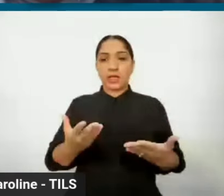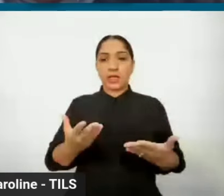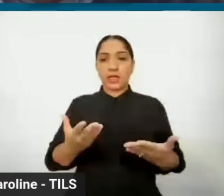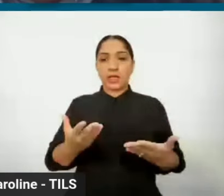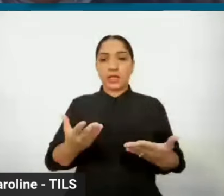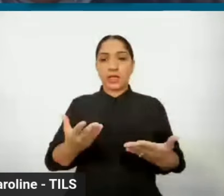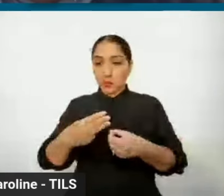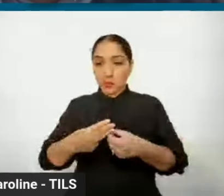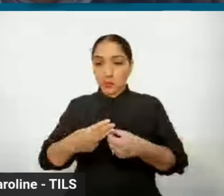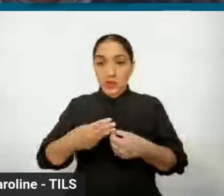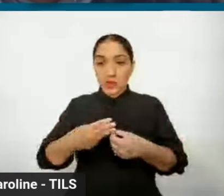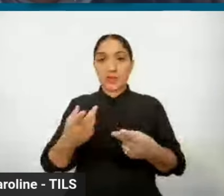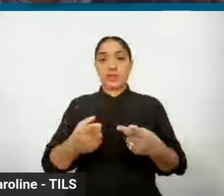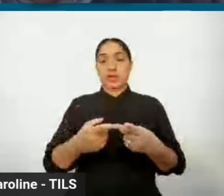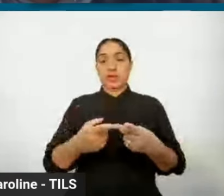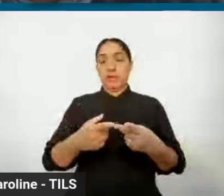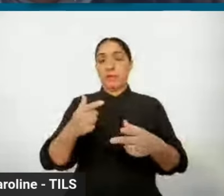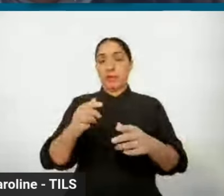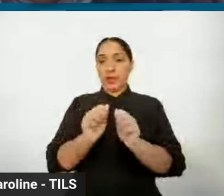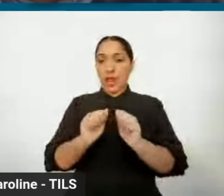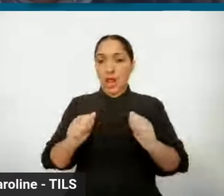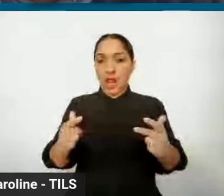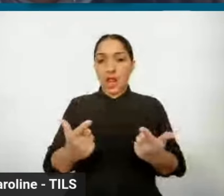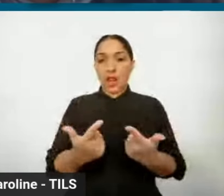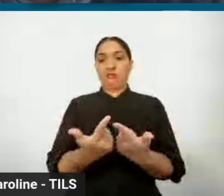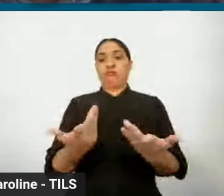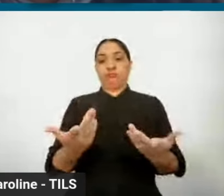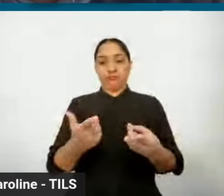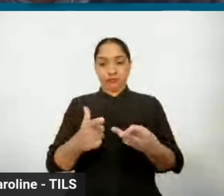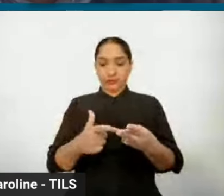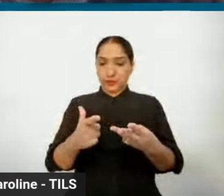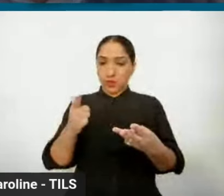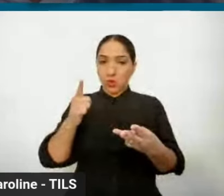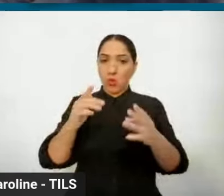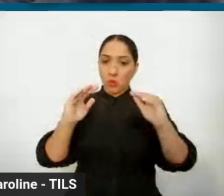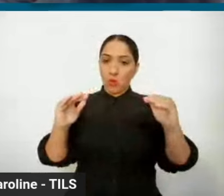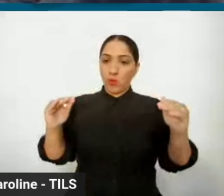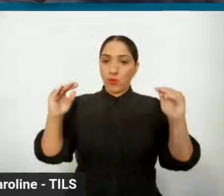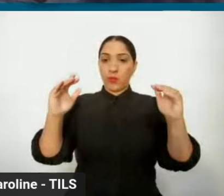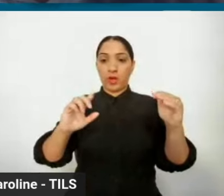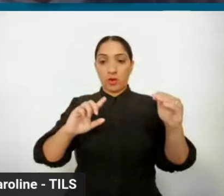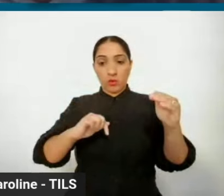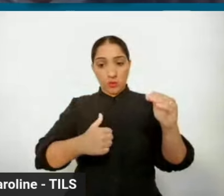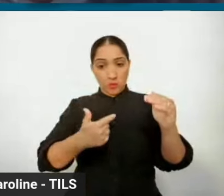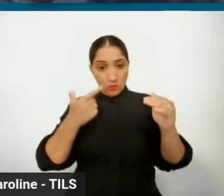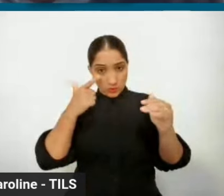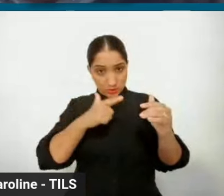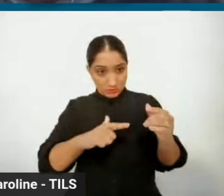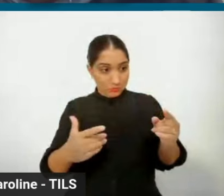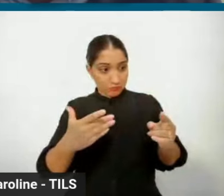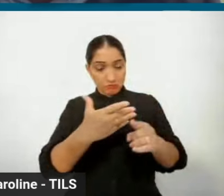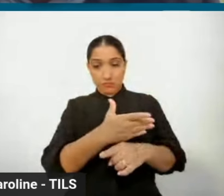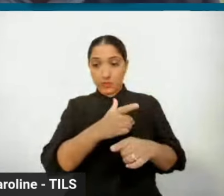assembleias legislativas e no Congresso Nacional? Nós temos ocupado esse espaço, doutor Joelson, segundo a sua avaliação?